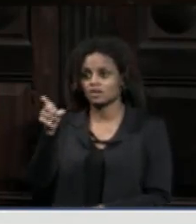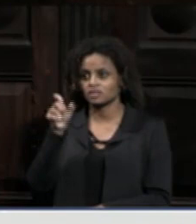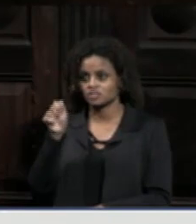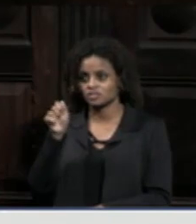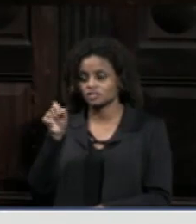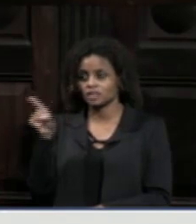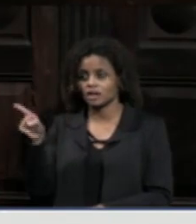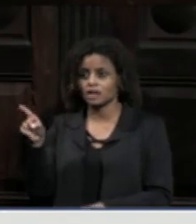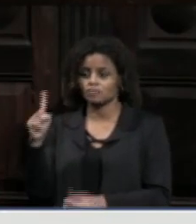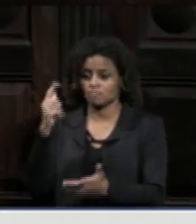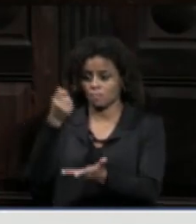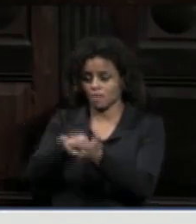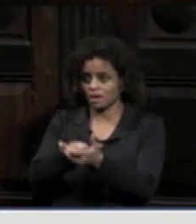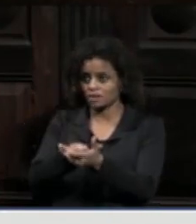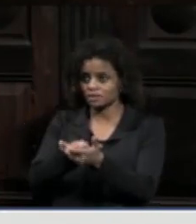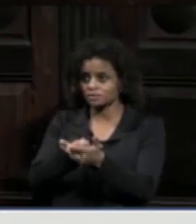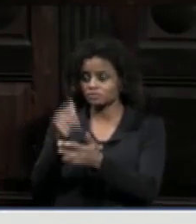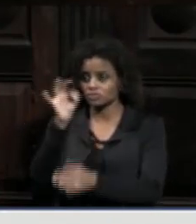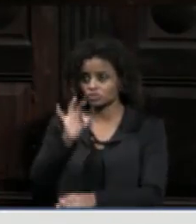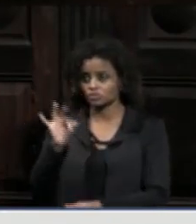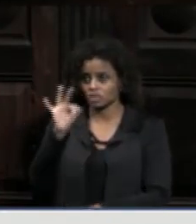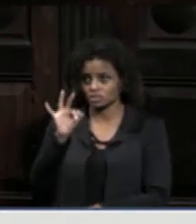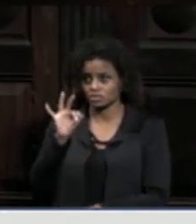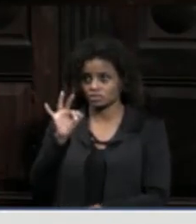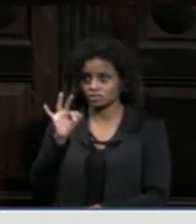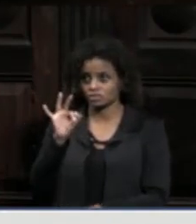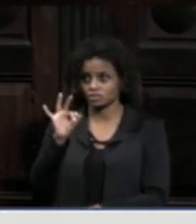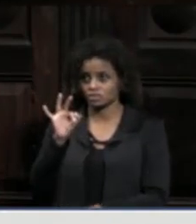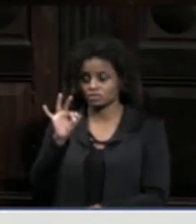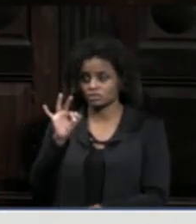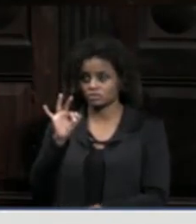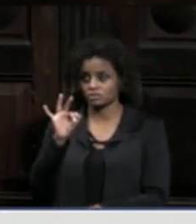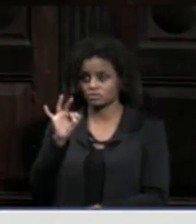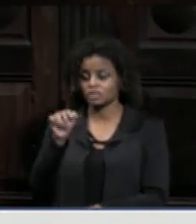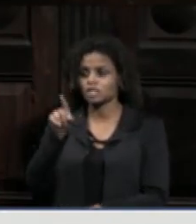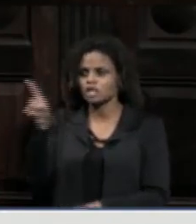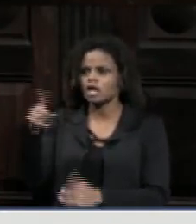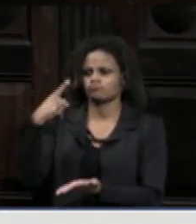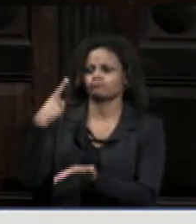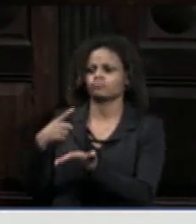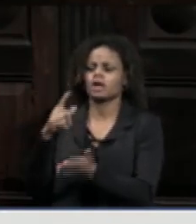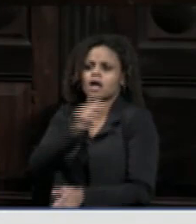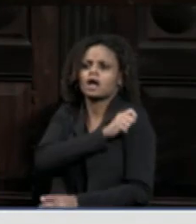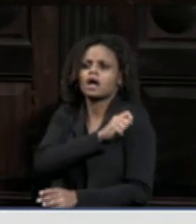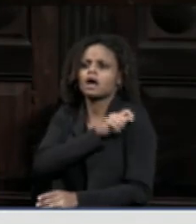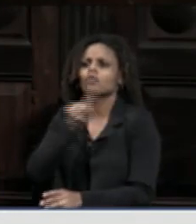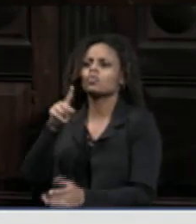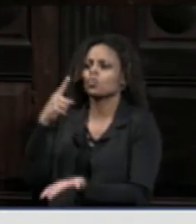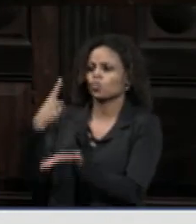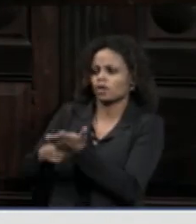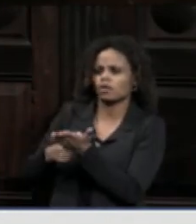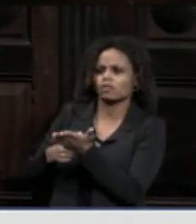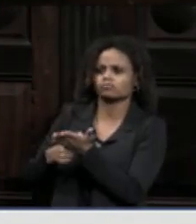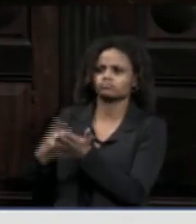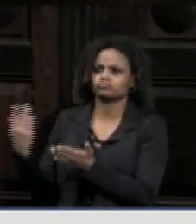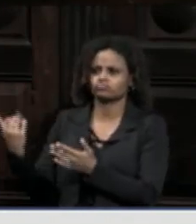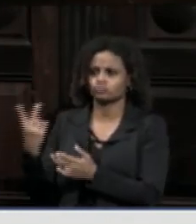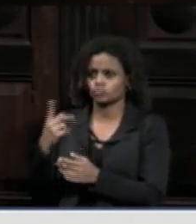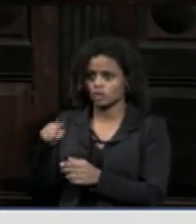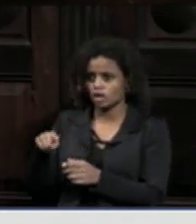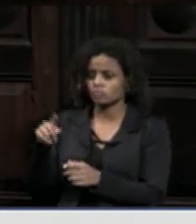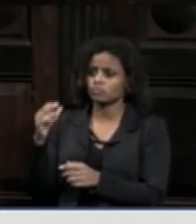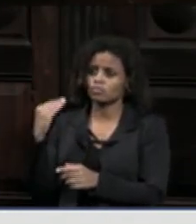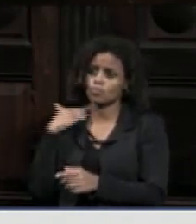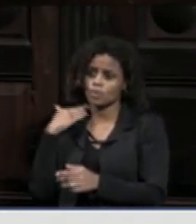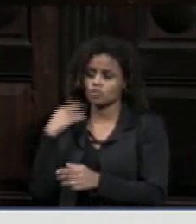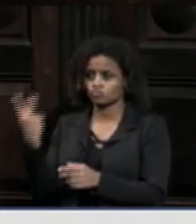efetua o pagamento e o aluno assume o compromisso de, quando